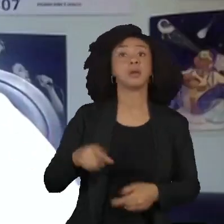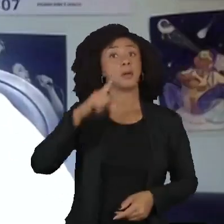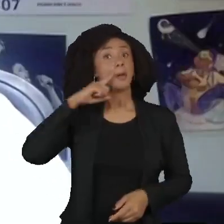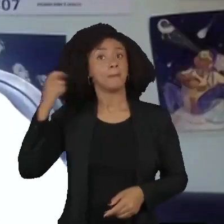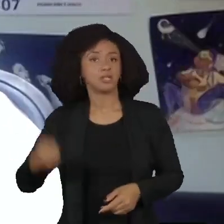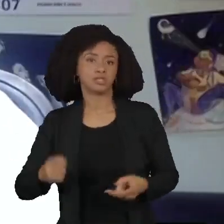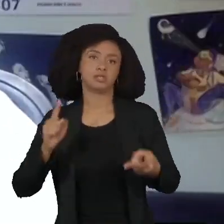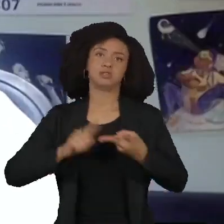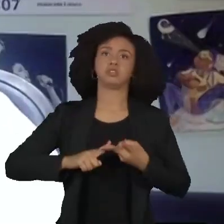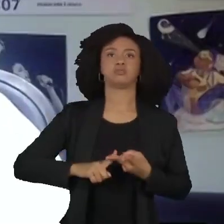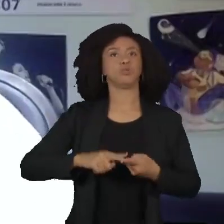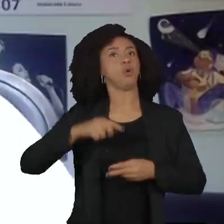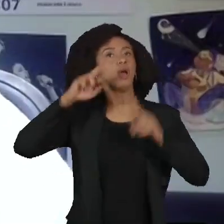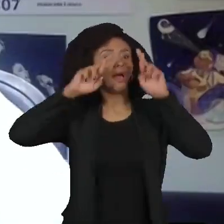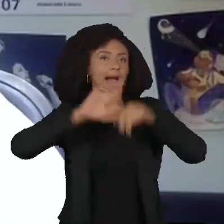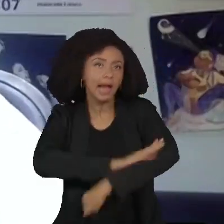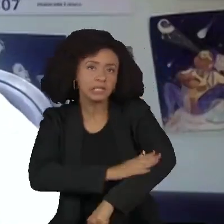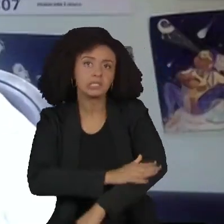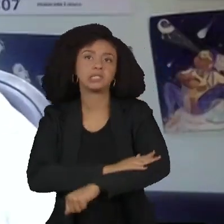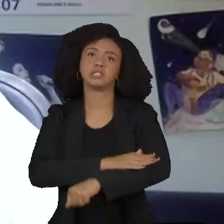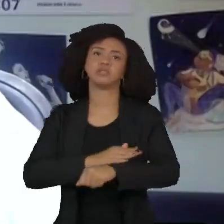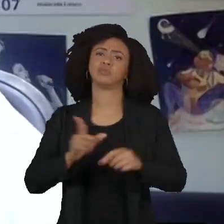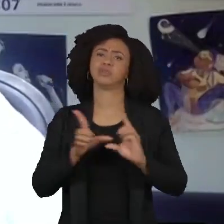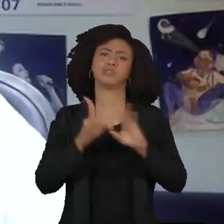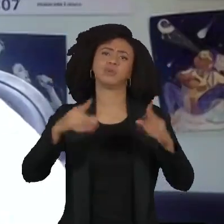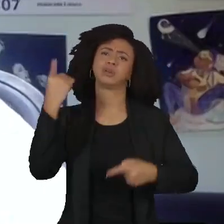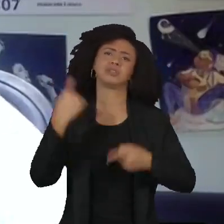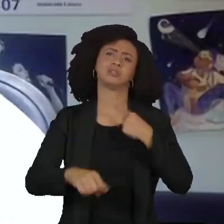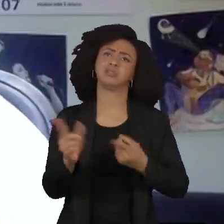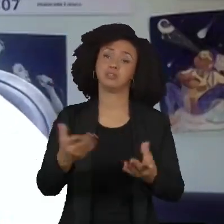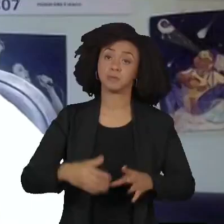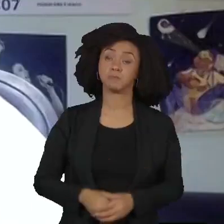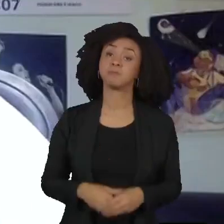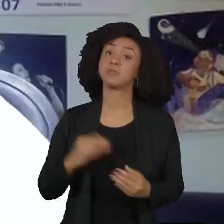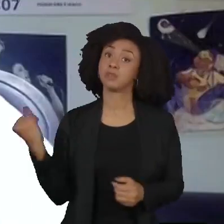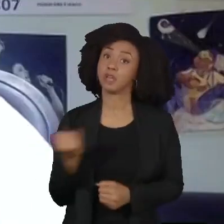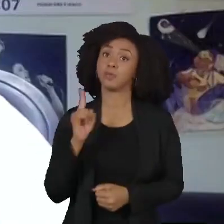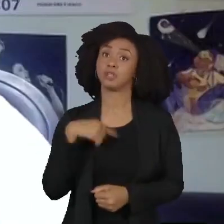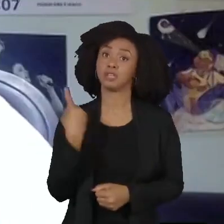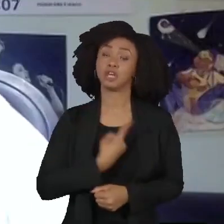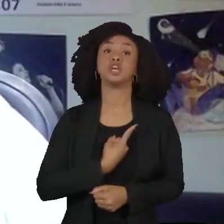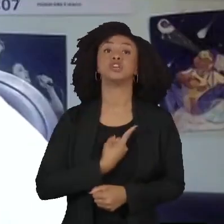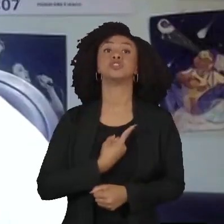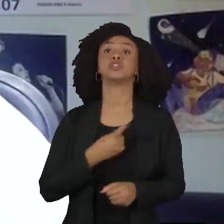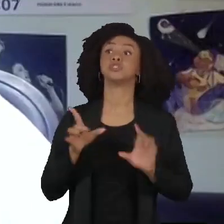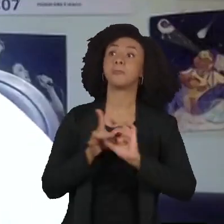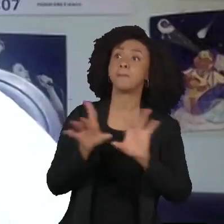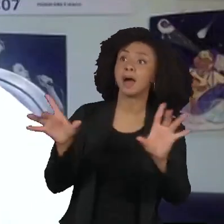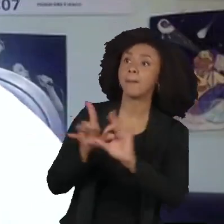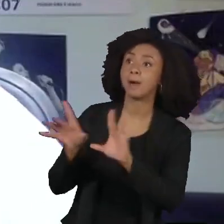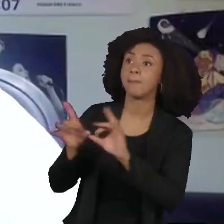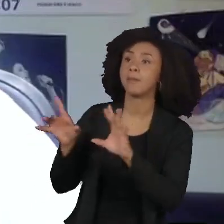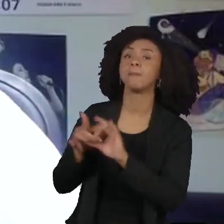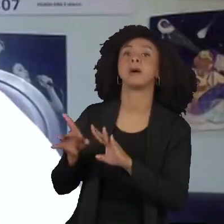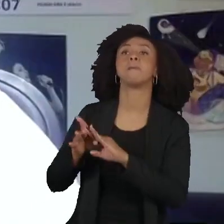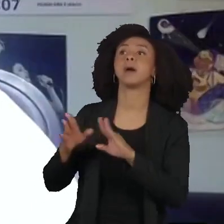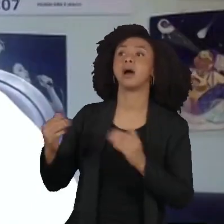com democracia. É necessário que toda a sociedade que efetivamente defenda a democracia se comprometa com uma agenda